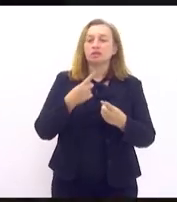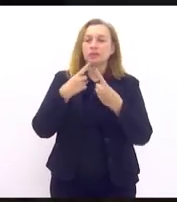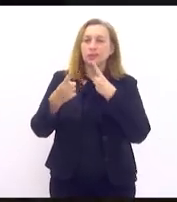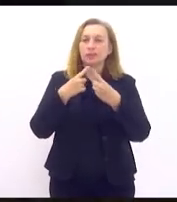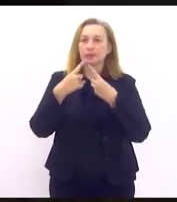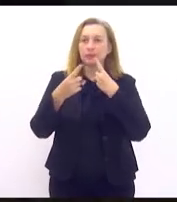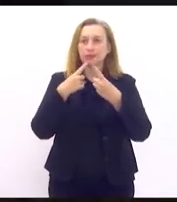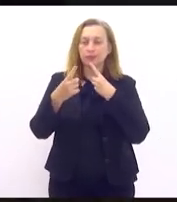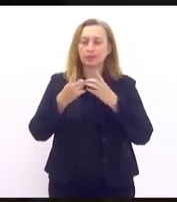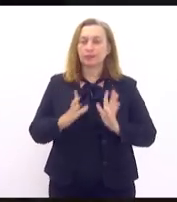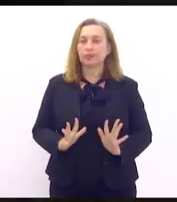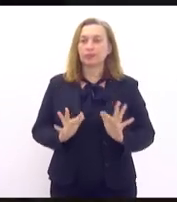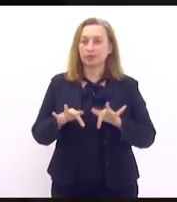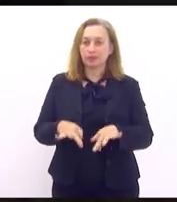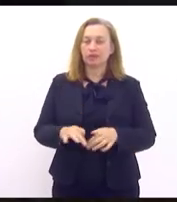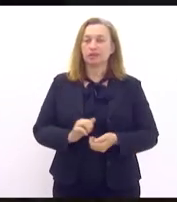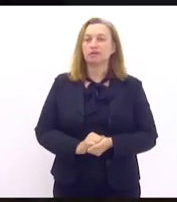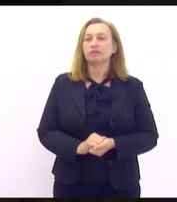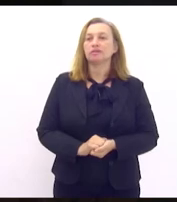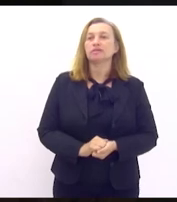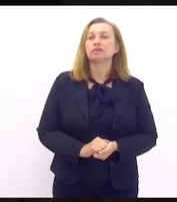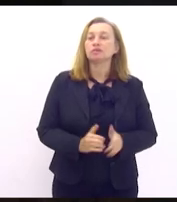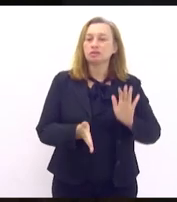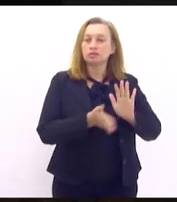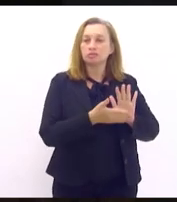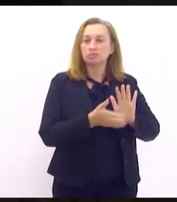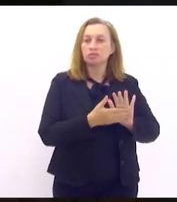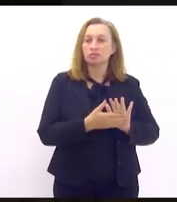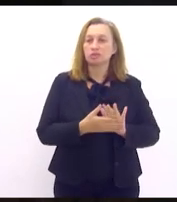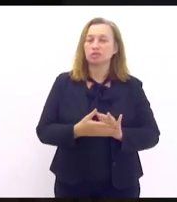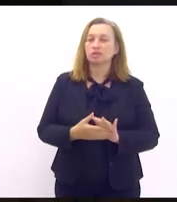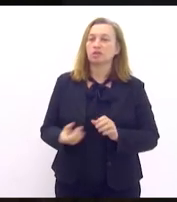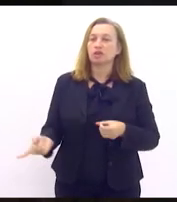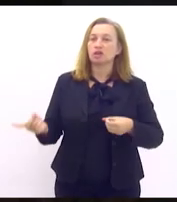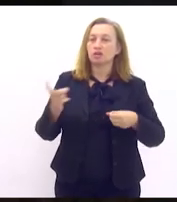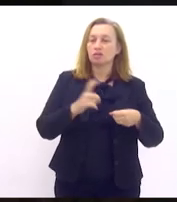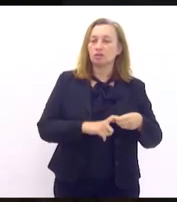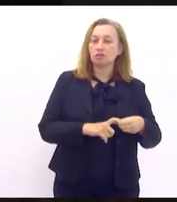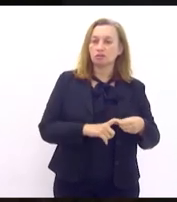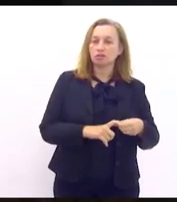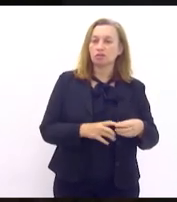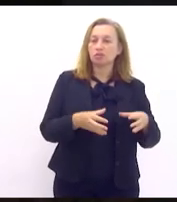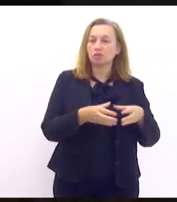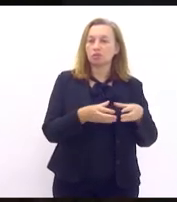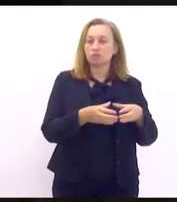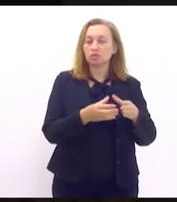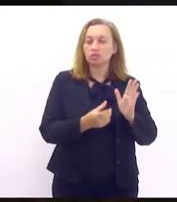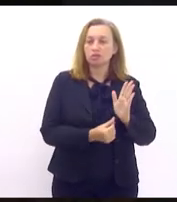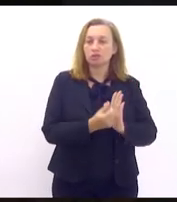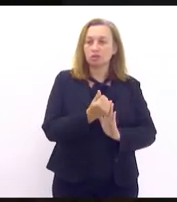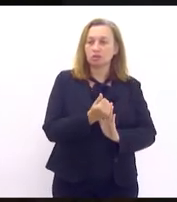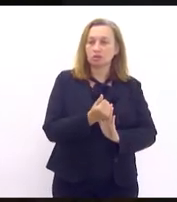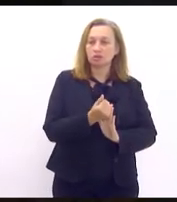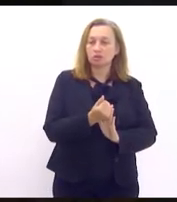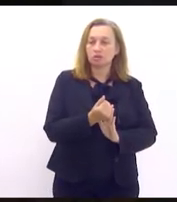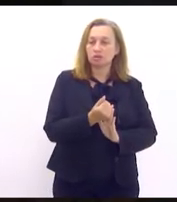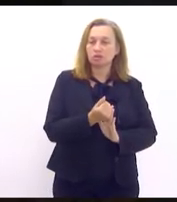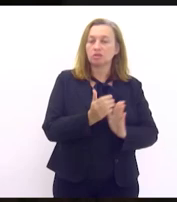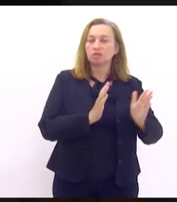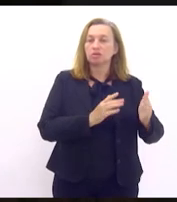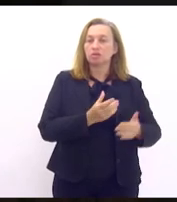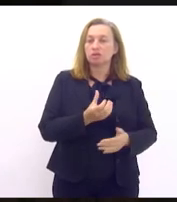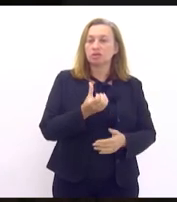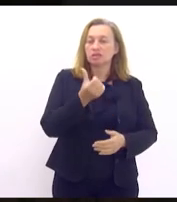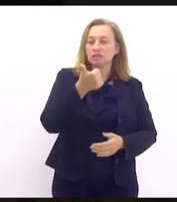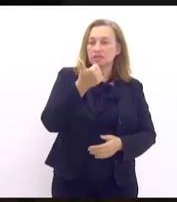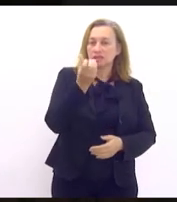discutir, encerrada a discussão, a presente proposta retorna para a Comissão de Orçamento para, no prazo de 6